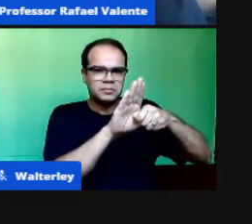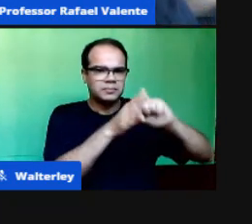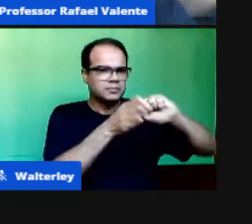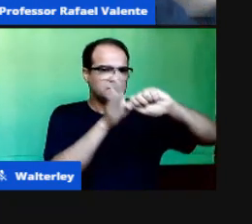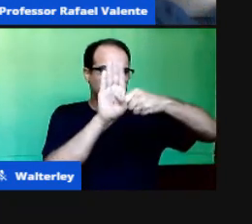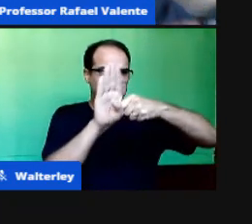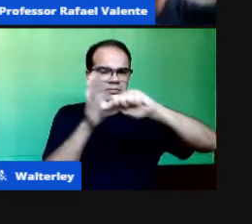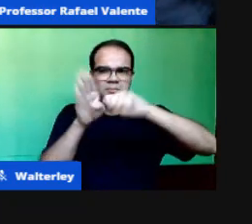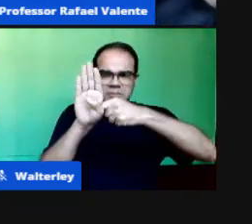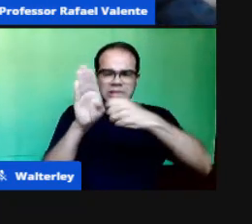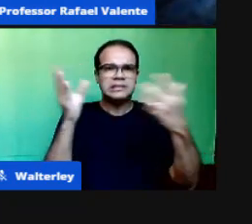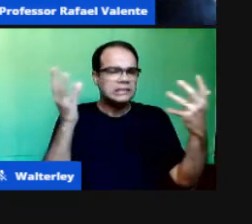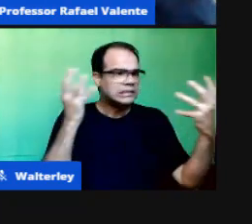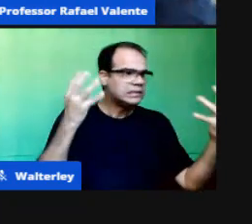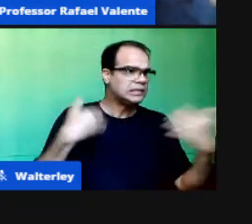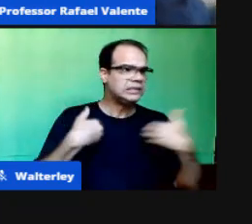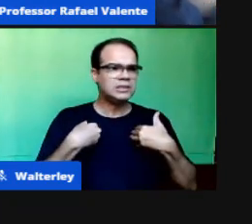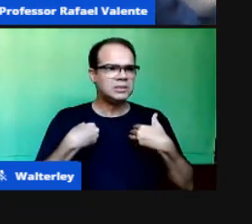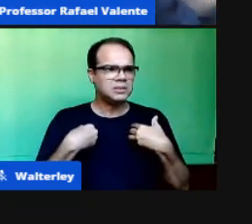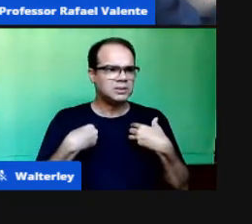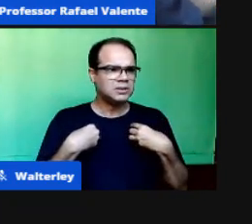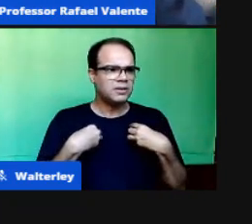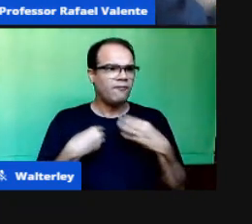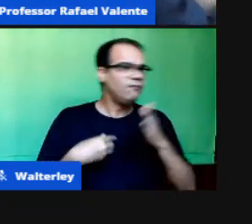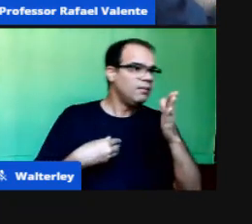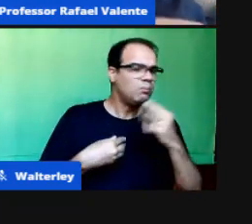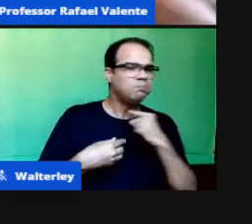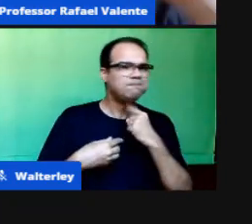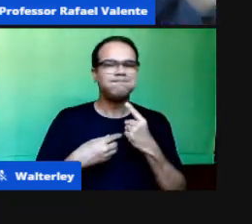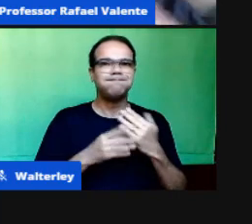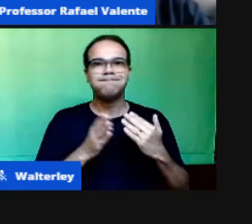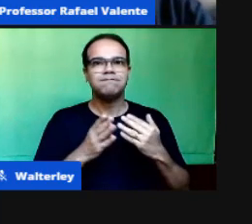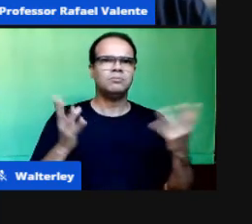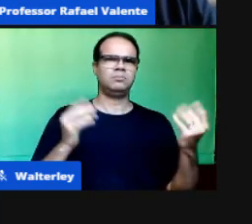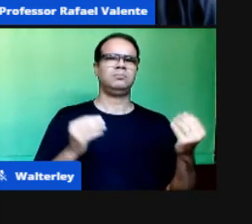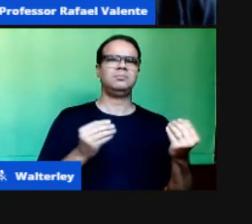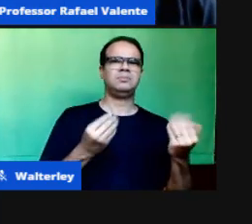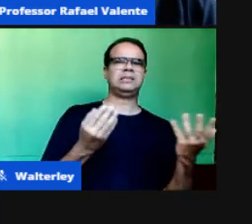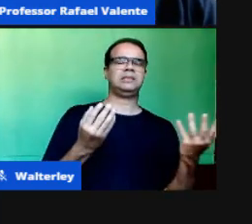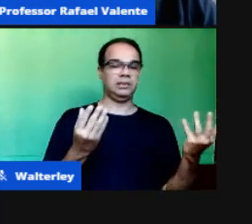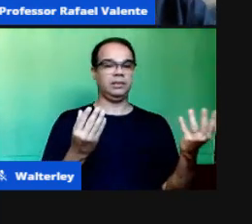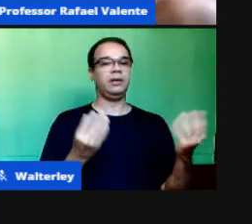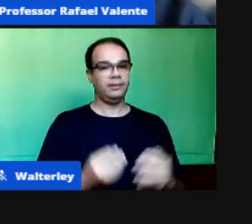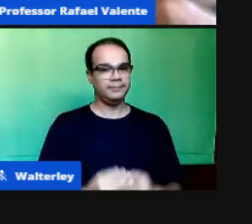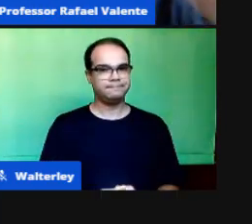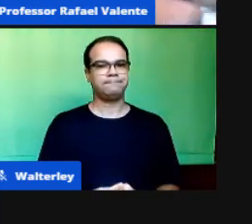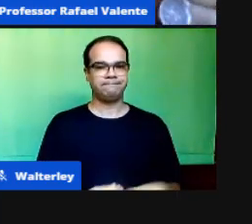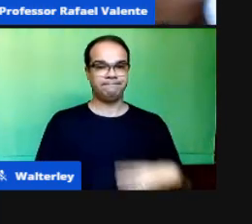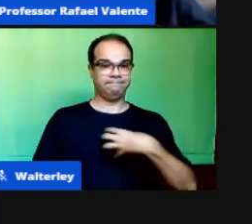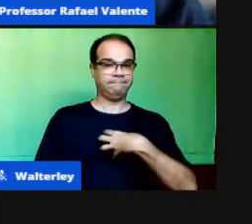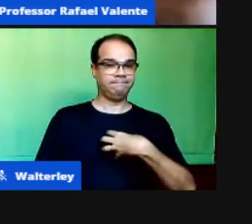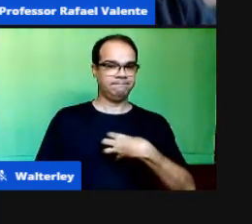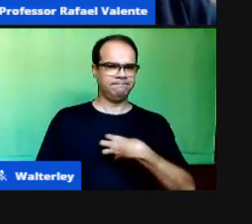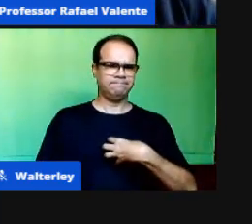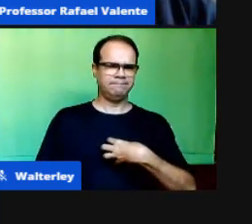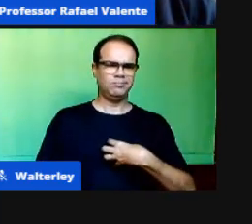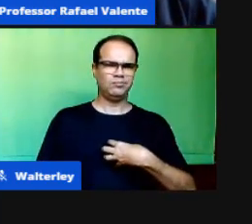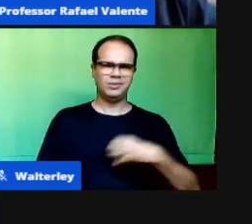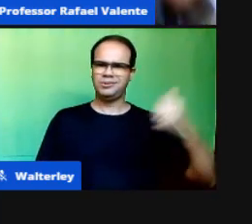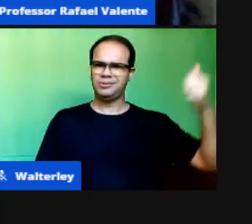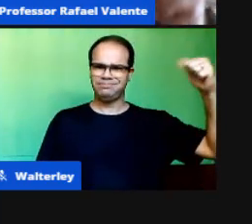mexe com as pessoas, isso mexe com o humor de qualquer pessoa, né? Então é extremamente complicado de lidarmos